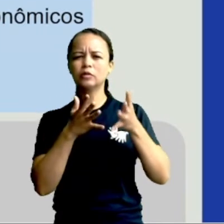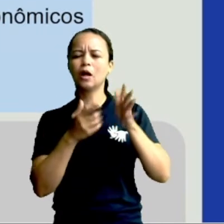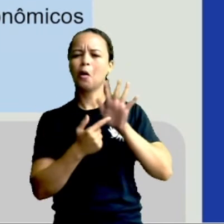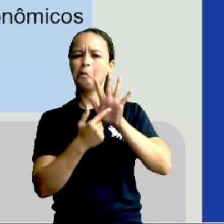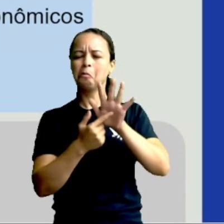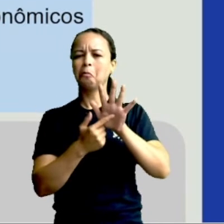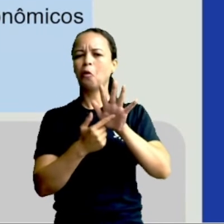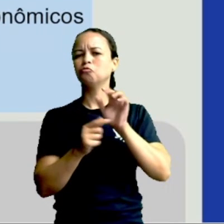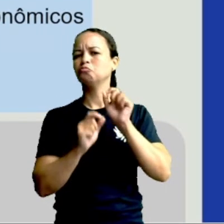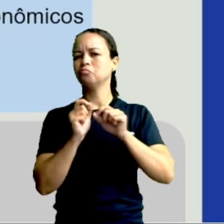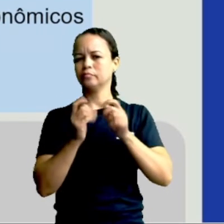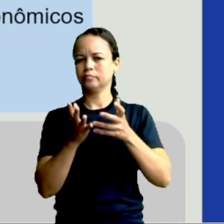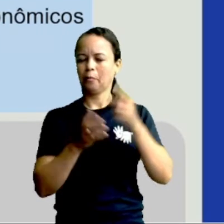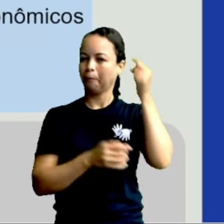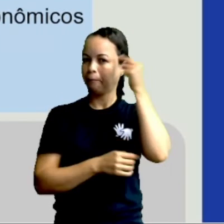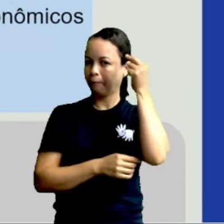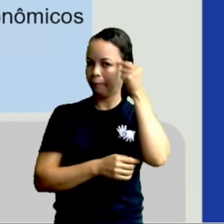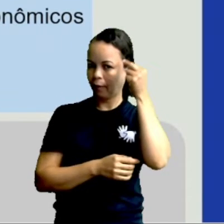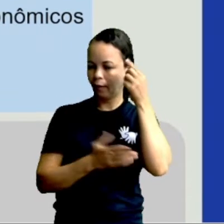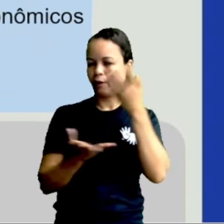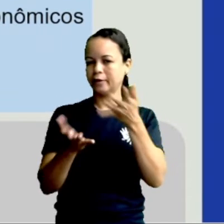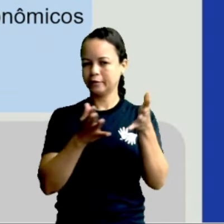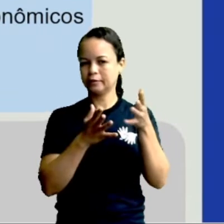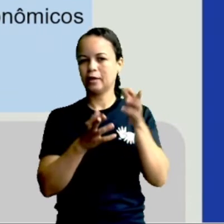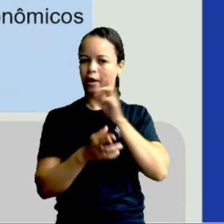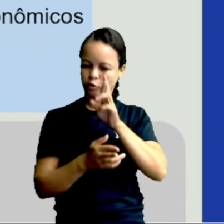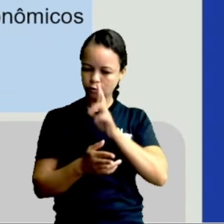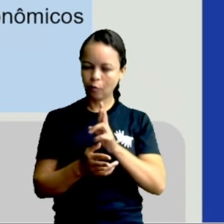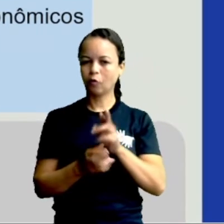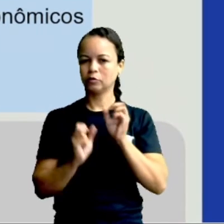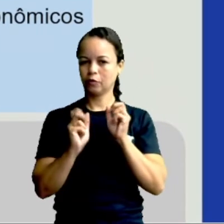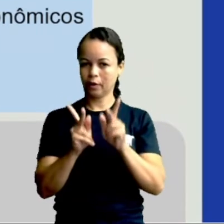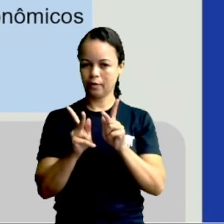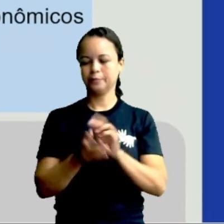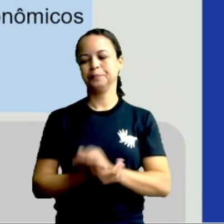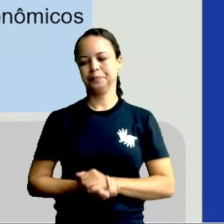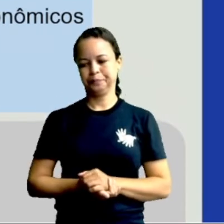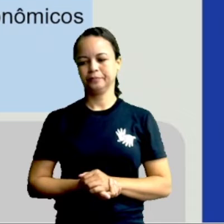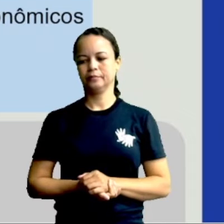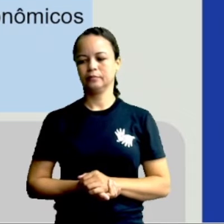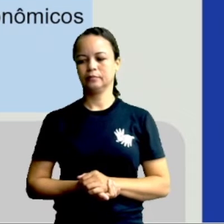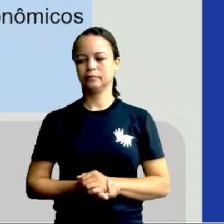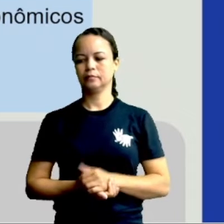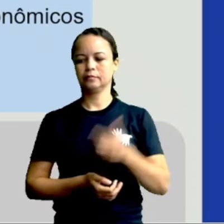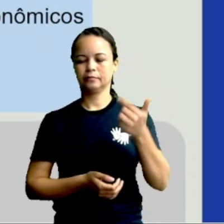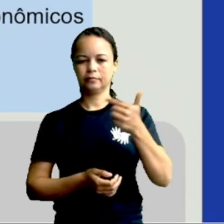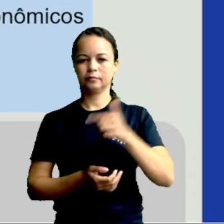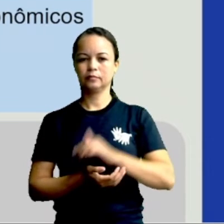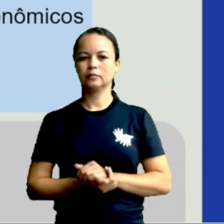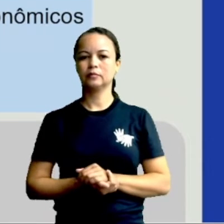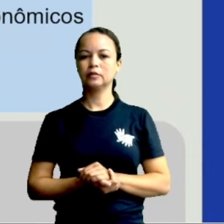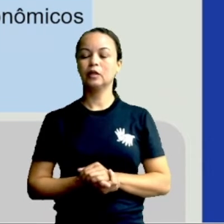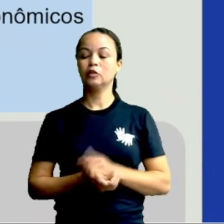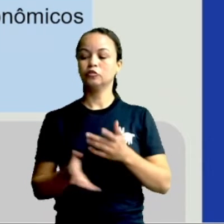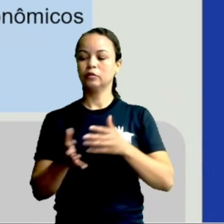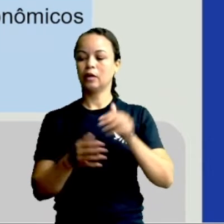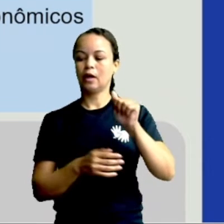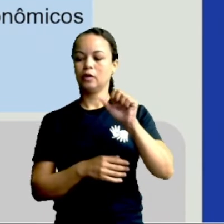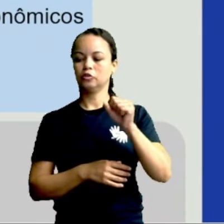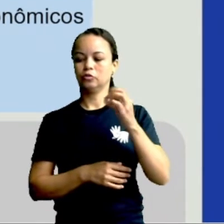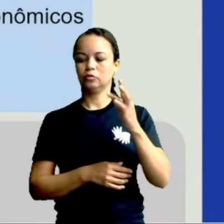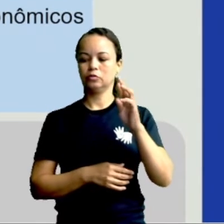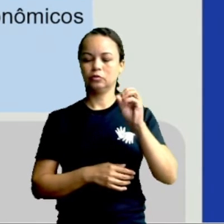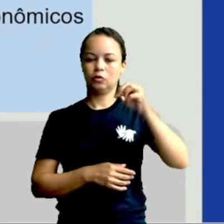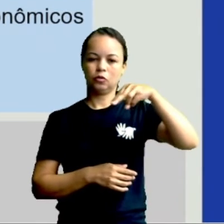um pouquinho, tá? E respondam. Eu não vou trazer a resposta, não. 2. Dos fenômenos astronômicos